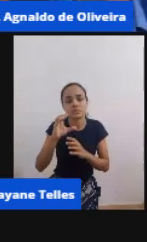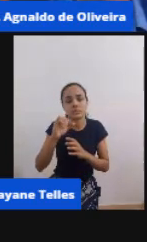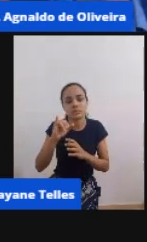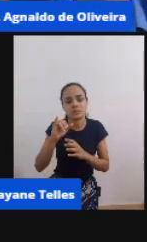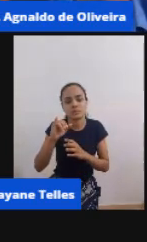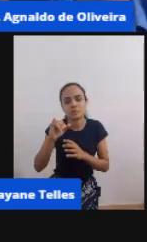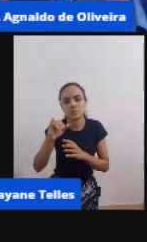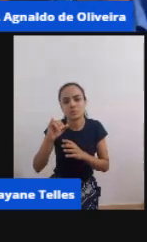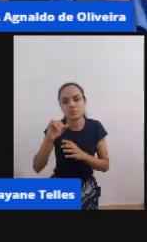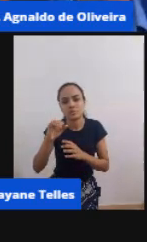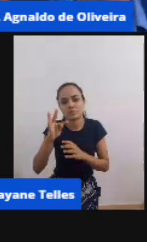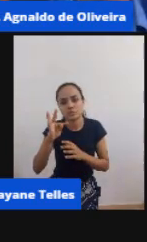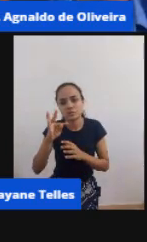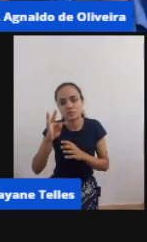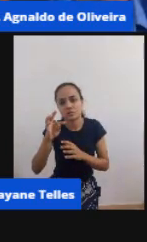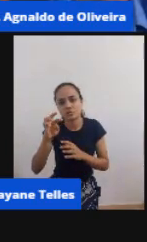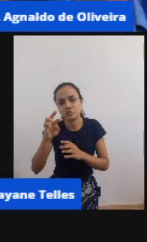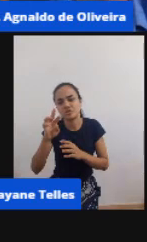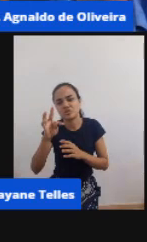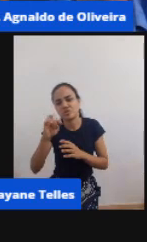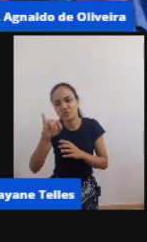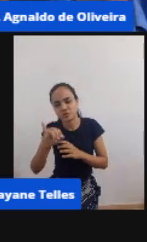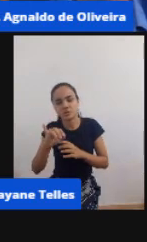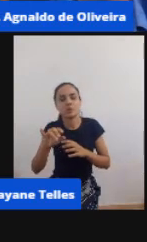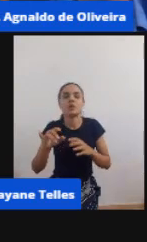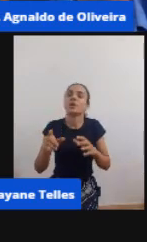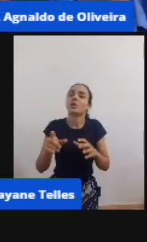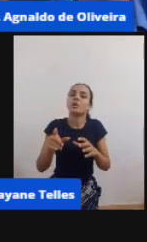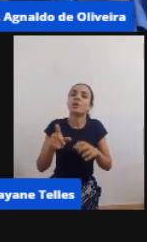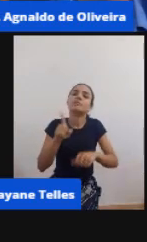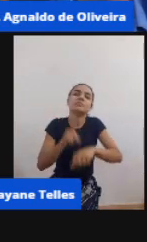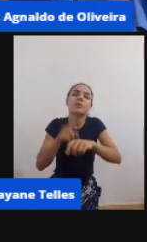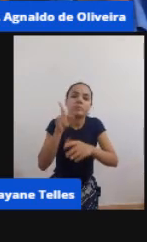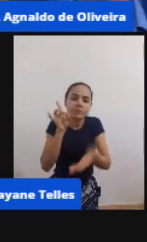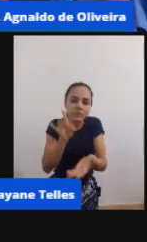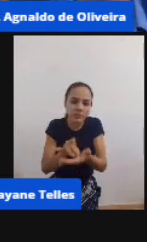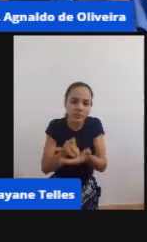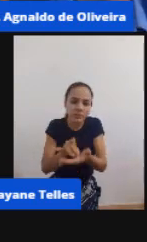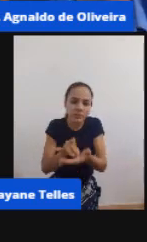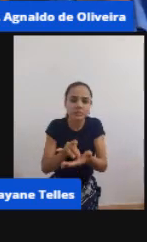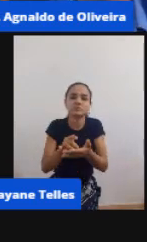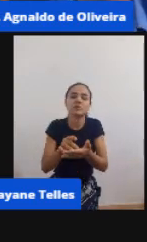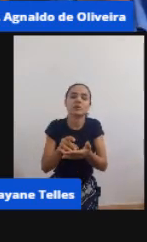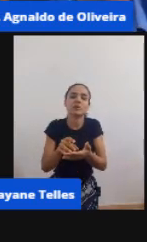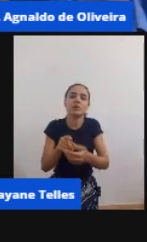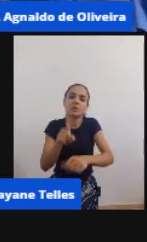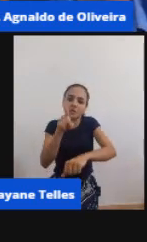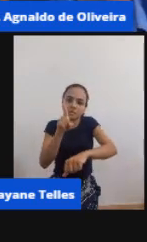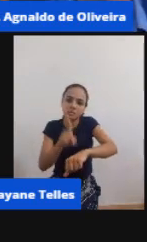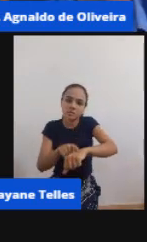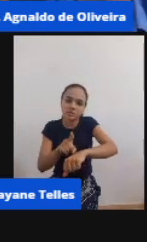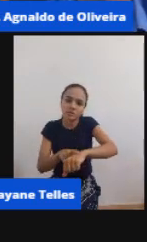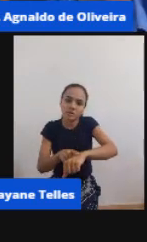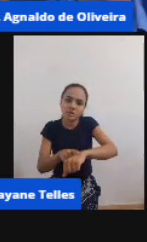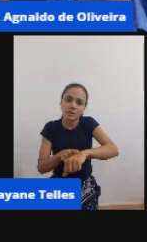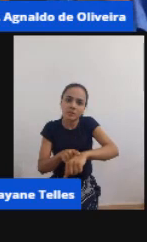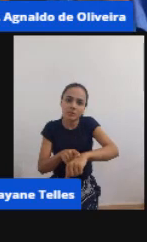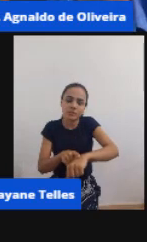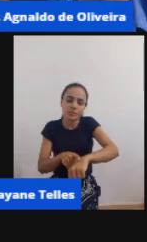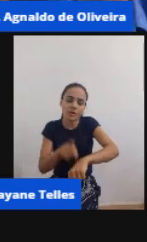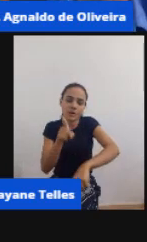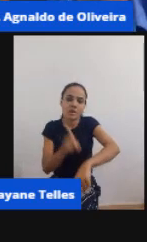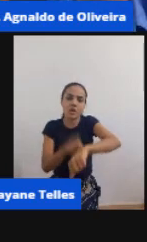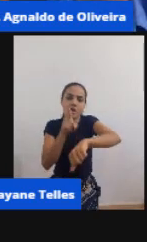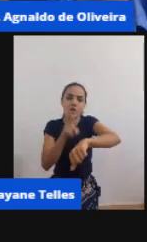dos alunos, as perguntas que eles fazem vão ser respondidas ao mesmo tempo ali, ou praticamente nesse mesmo